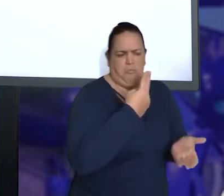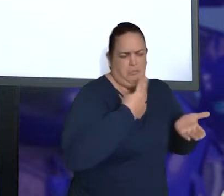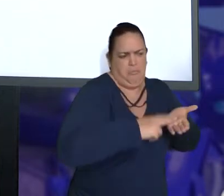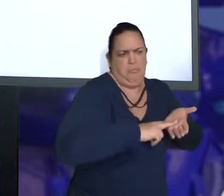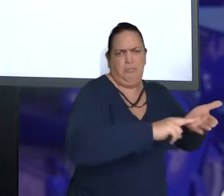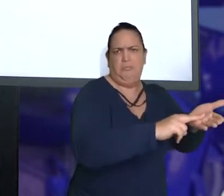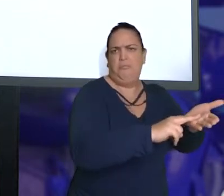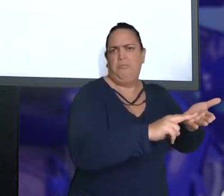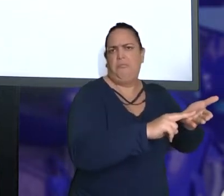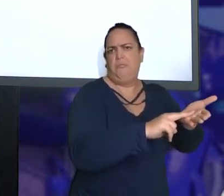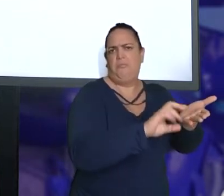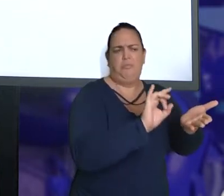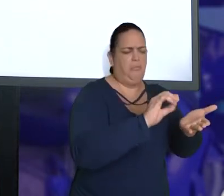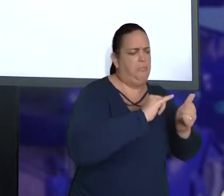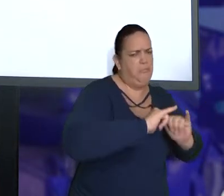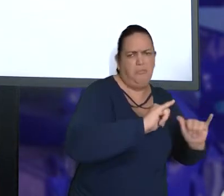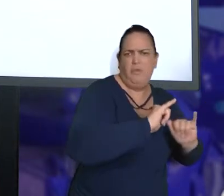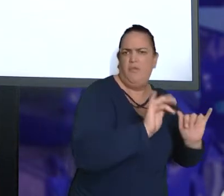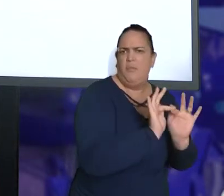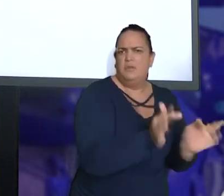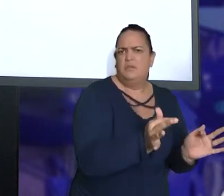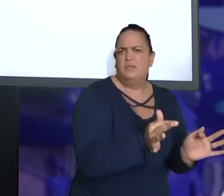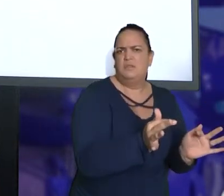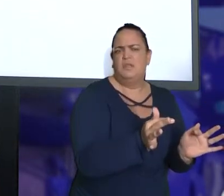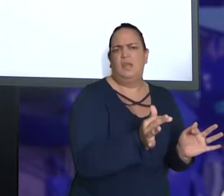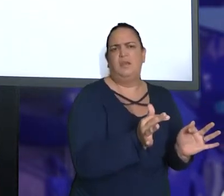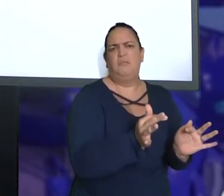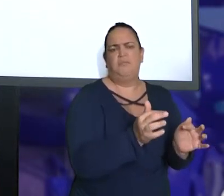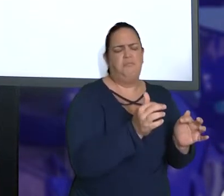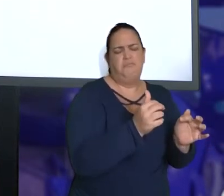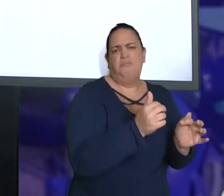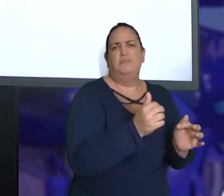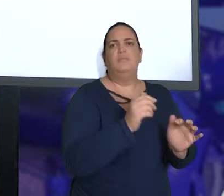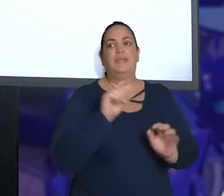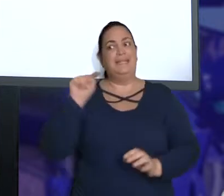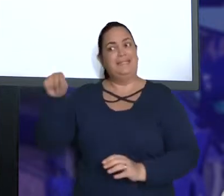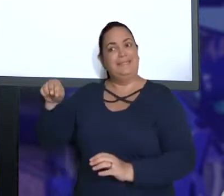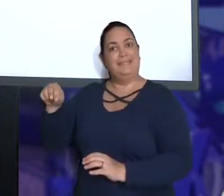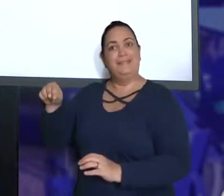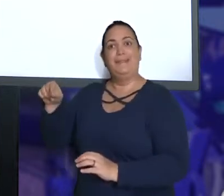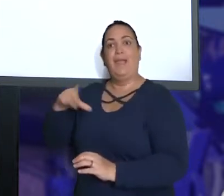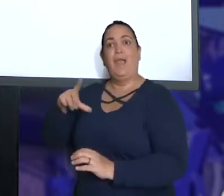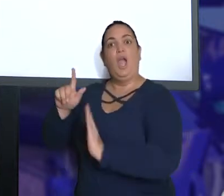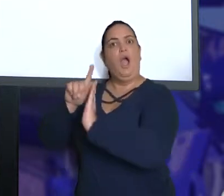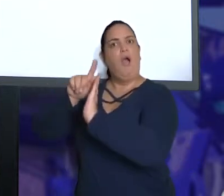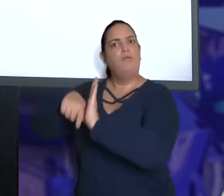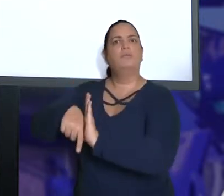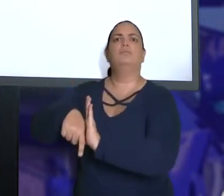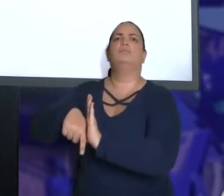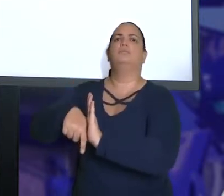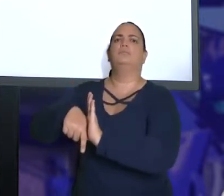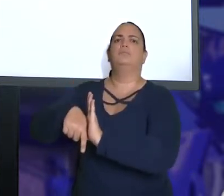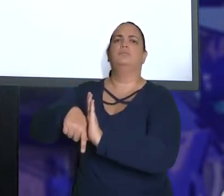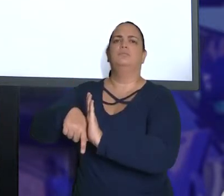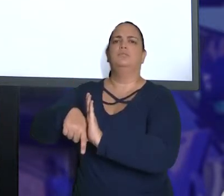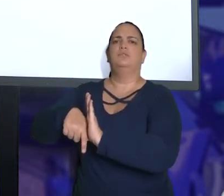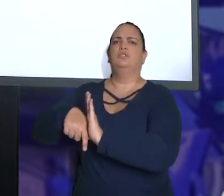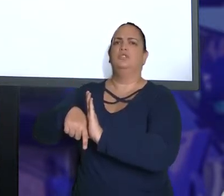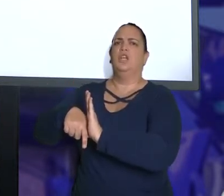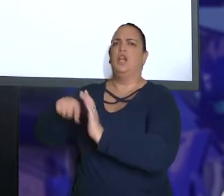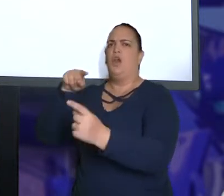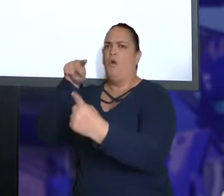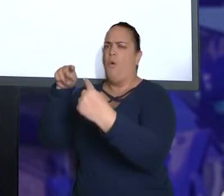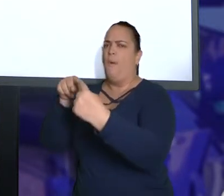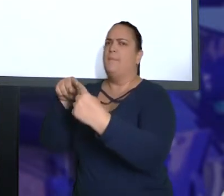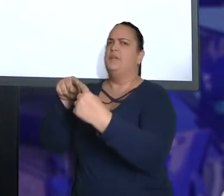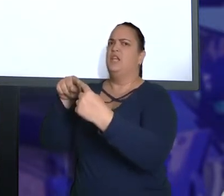uma informação, trazer alguma novidade, na carta aberta você já tem um gênero que ele tem um caráter, ele tem uma finalidade